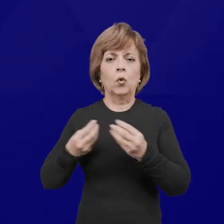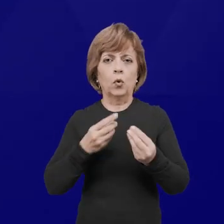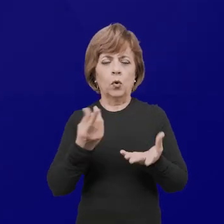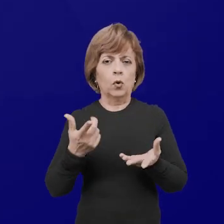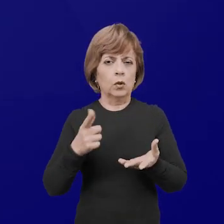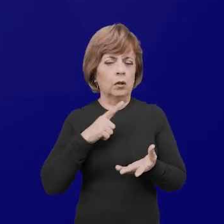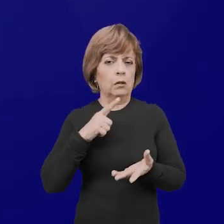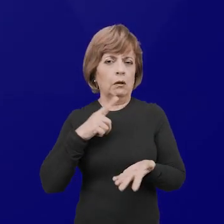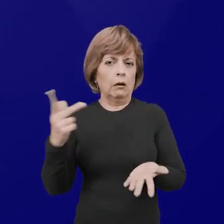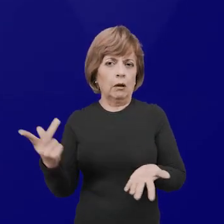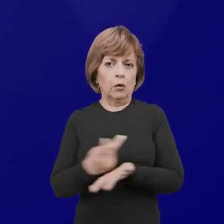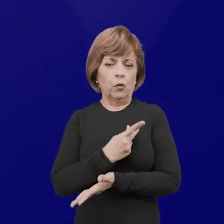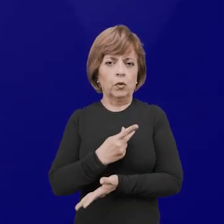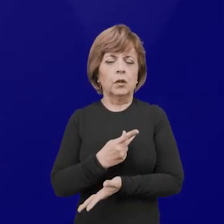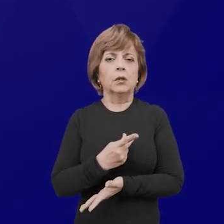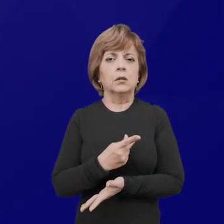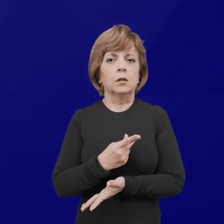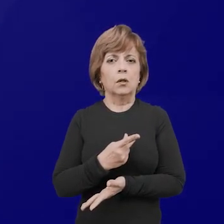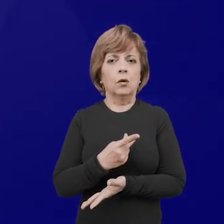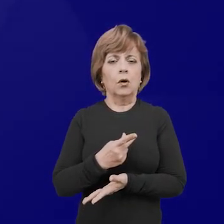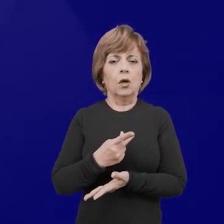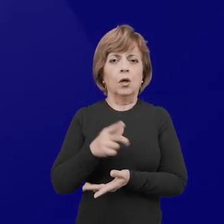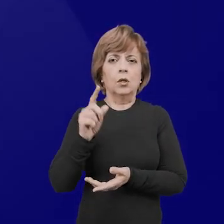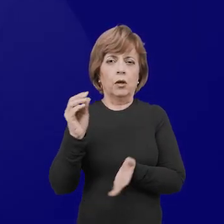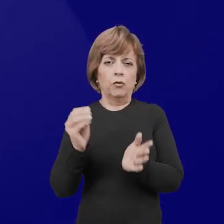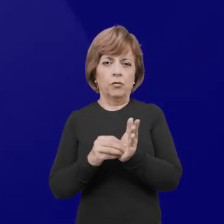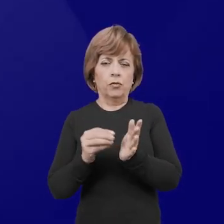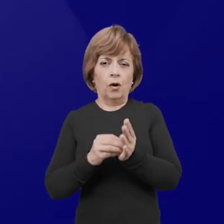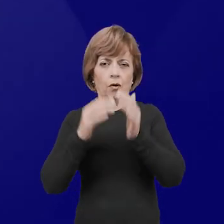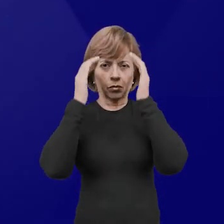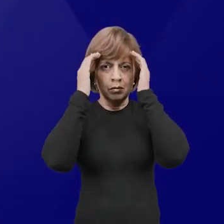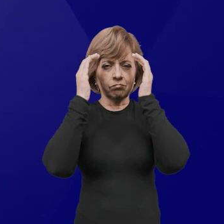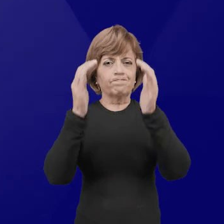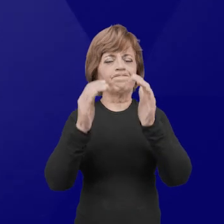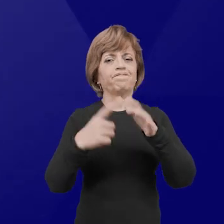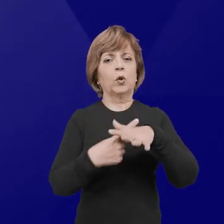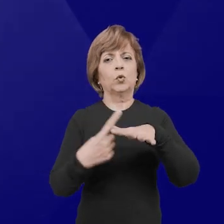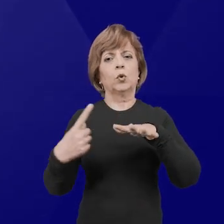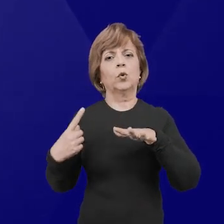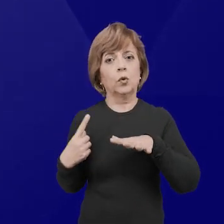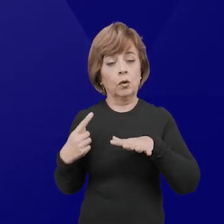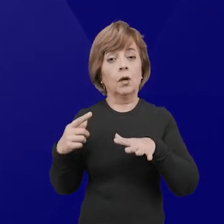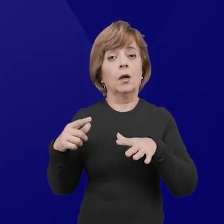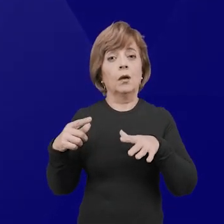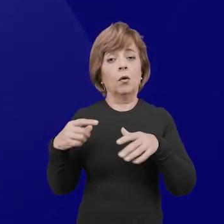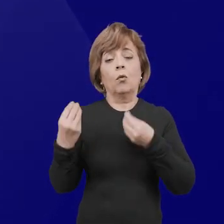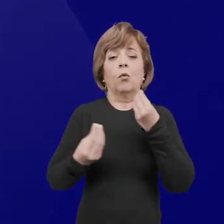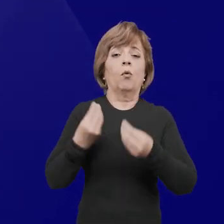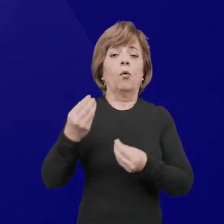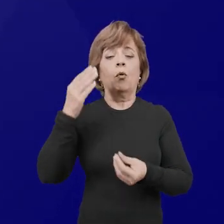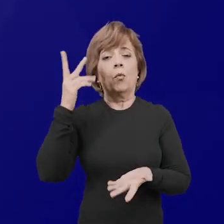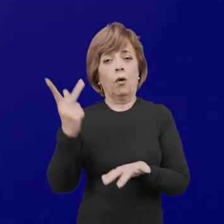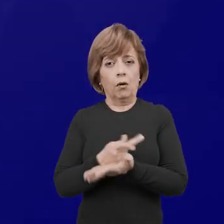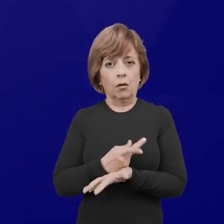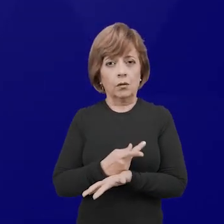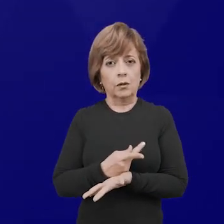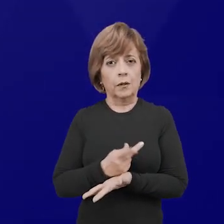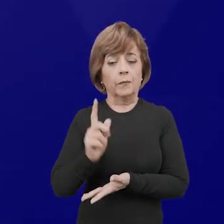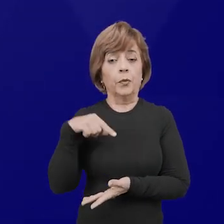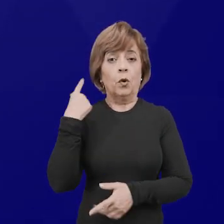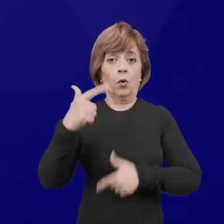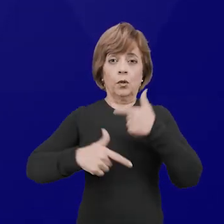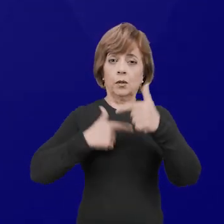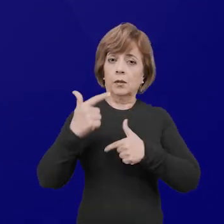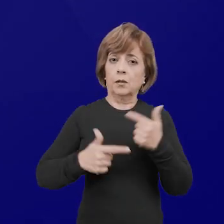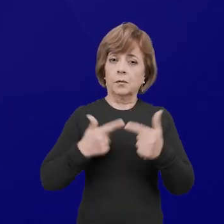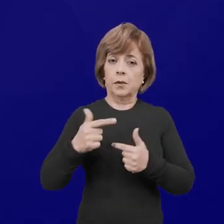sobre o cumprimento das medidas de isolamento social para entender como isso estava acontecendo. Então,